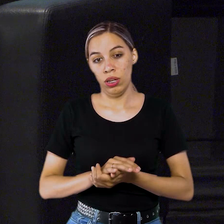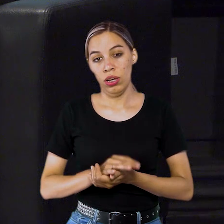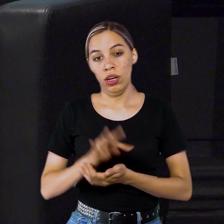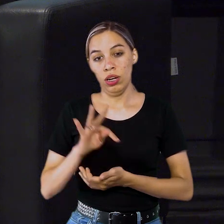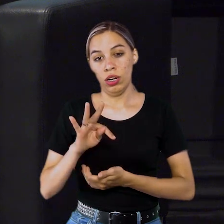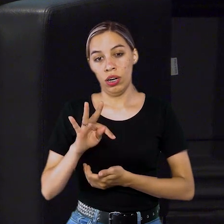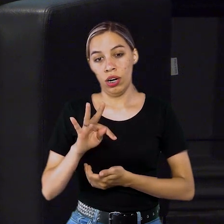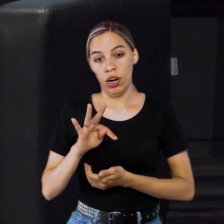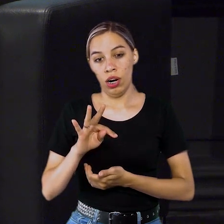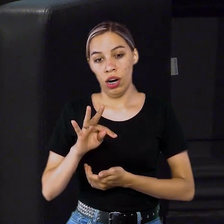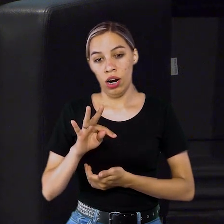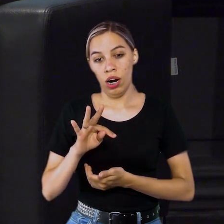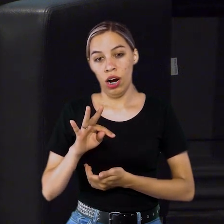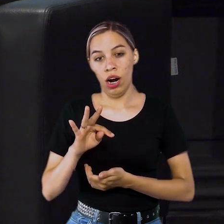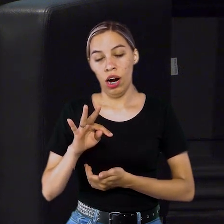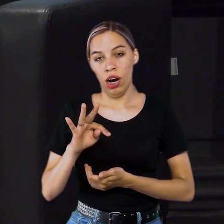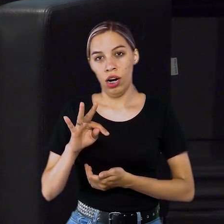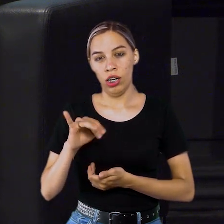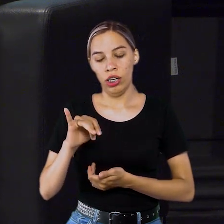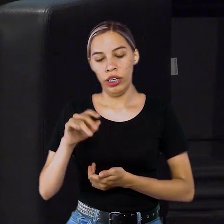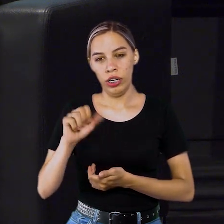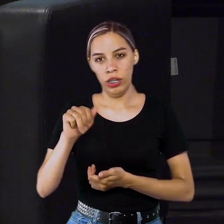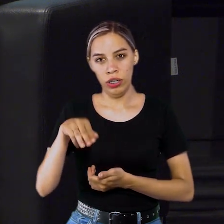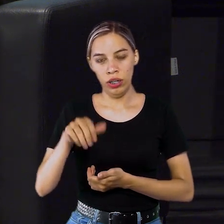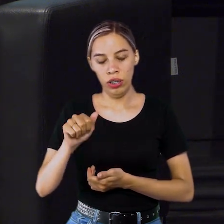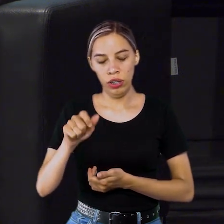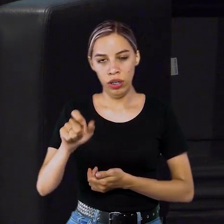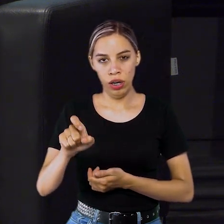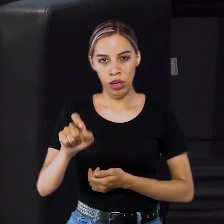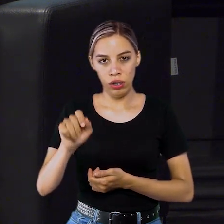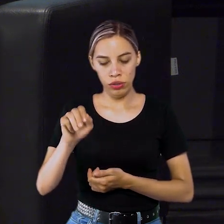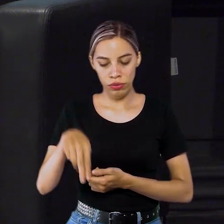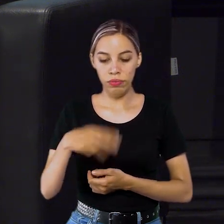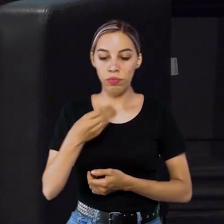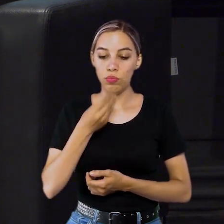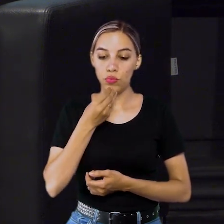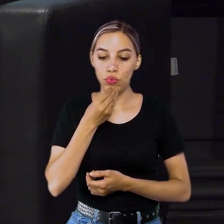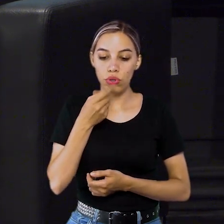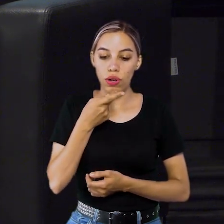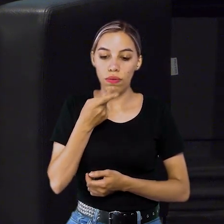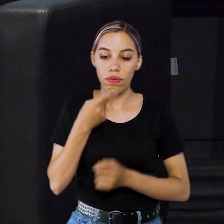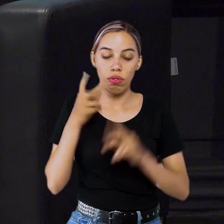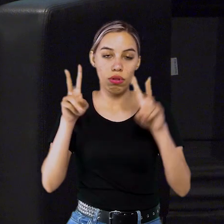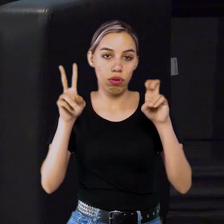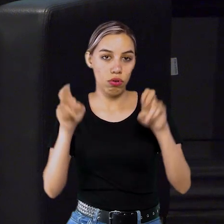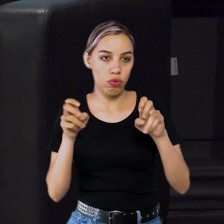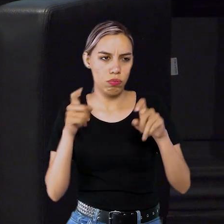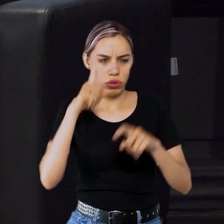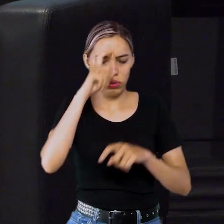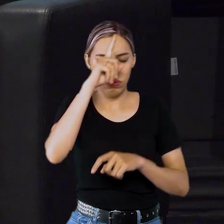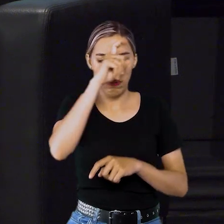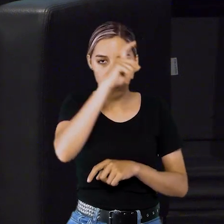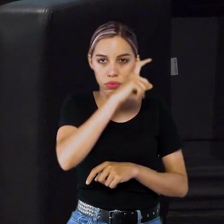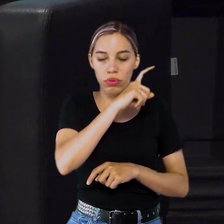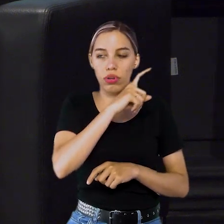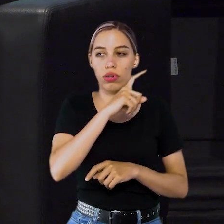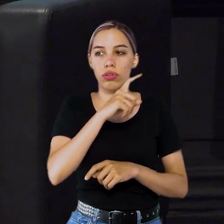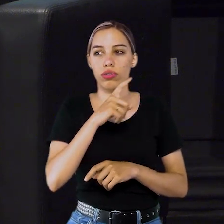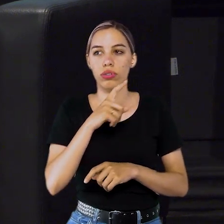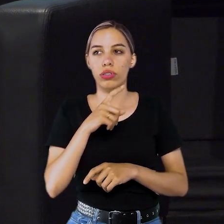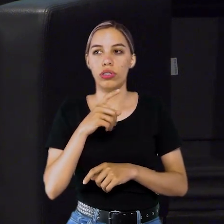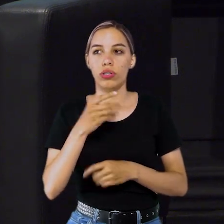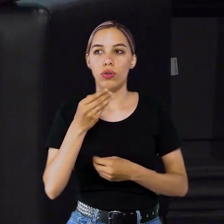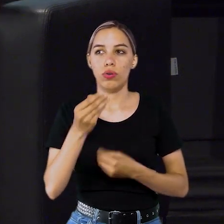poderia falar melhor, né, das dificuldades ainda da gente realmente